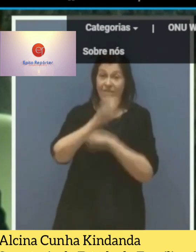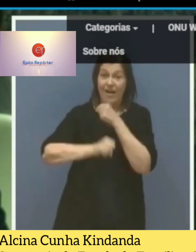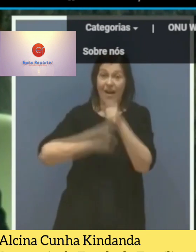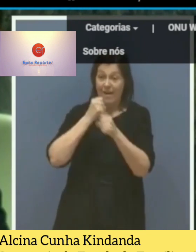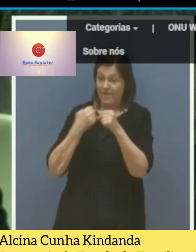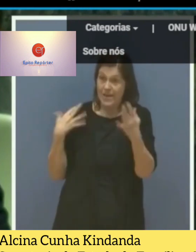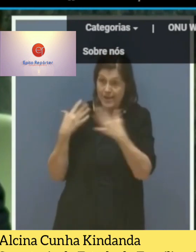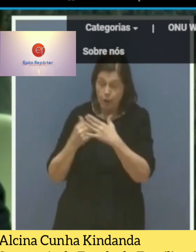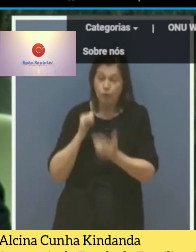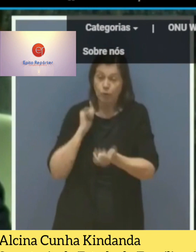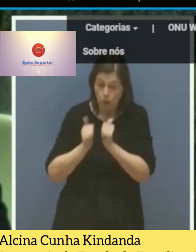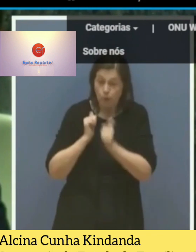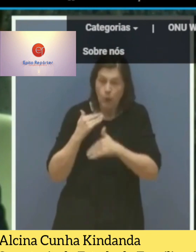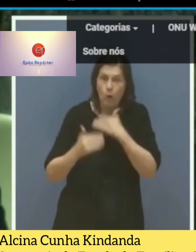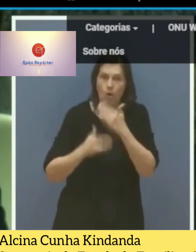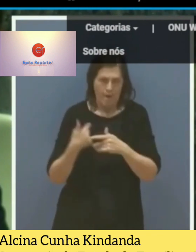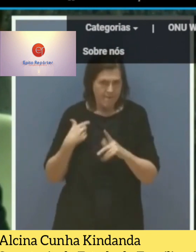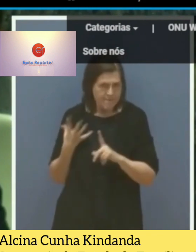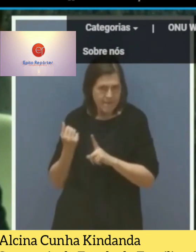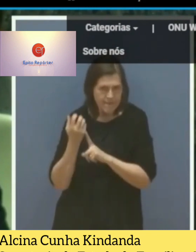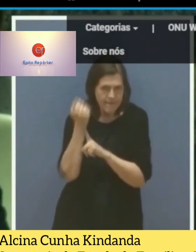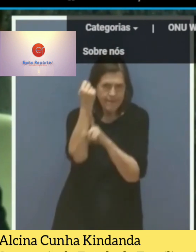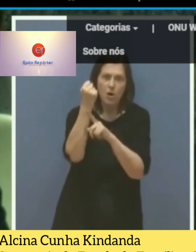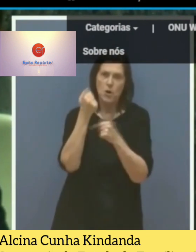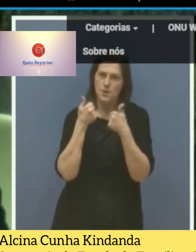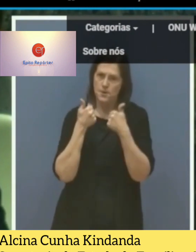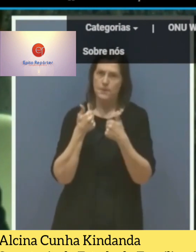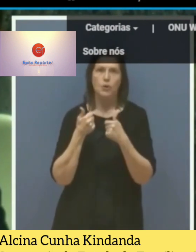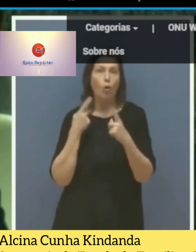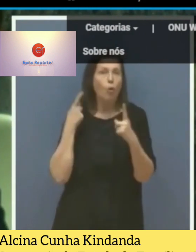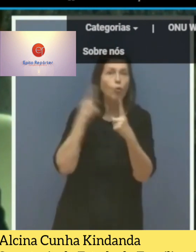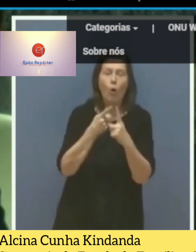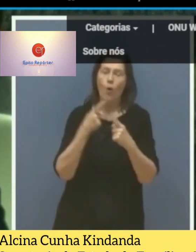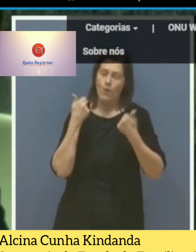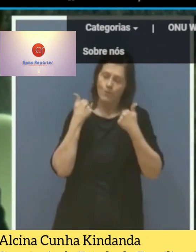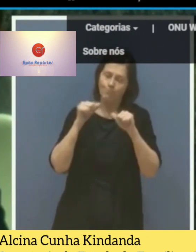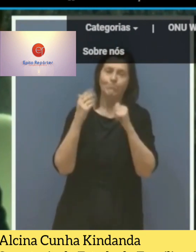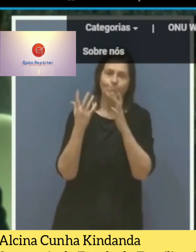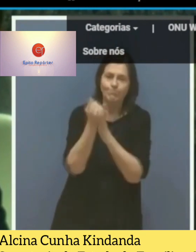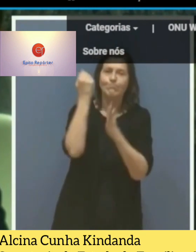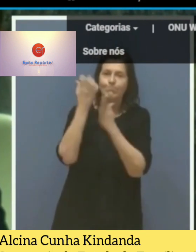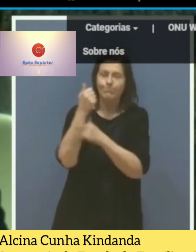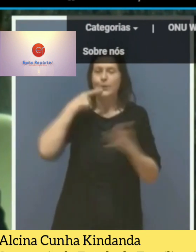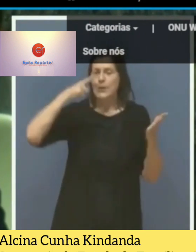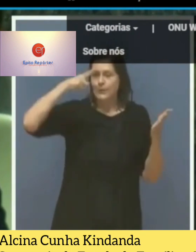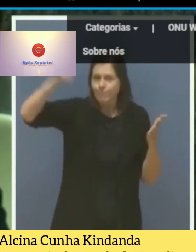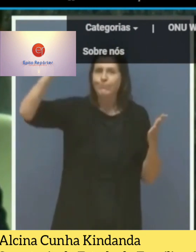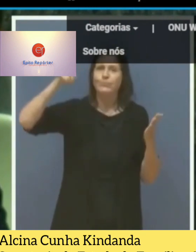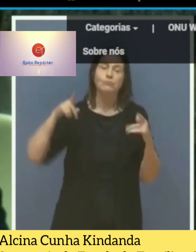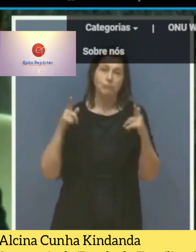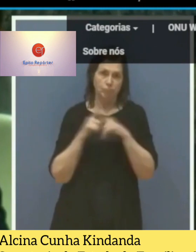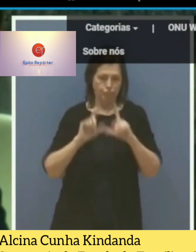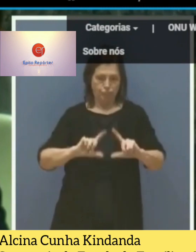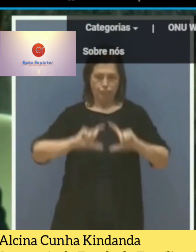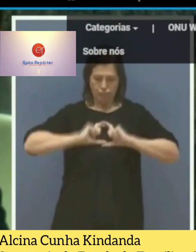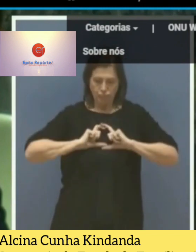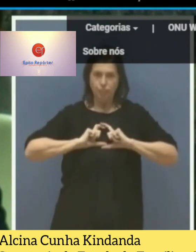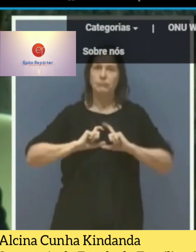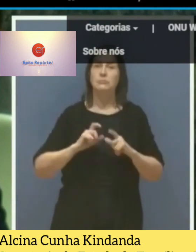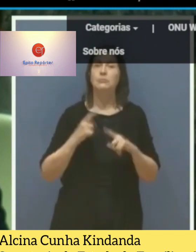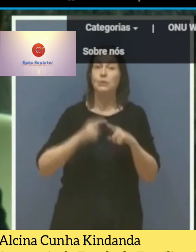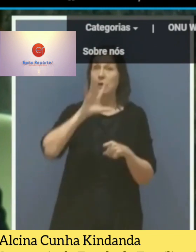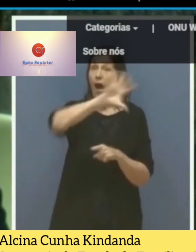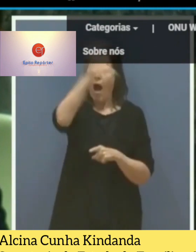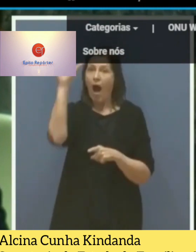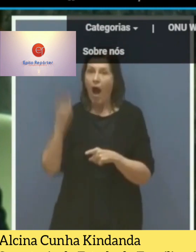facto que permitiu ao país alcançar relevantes premiações a nível Mundial e do continente africano